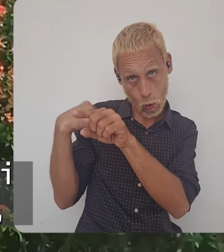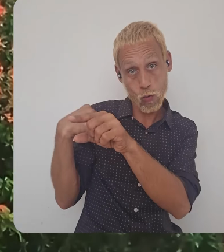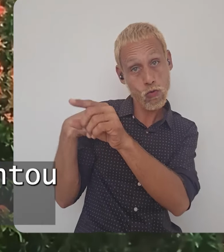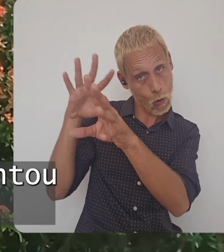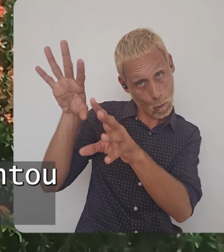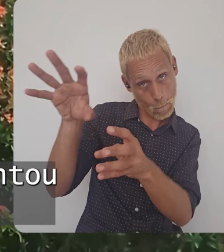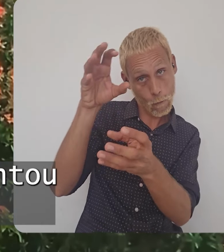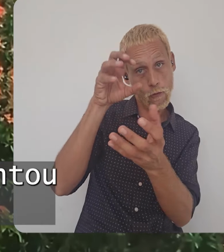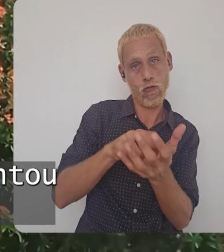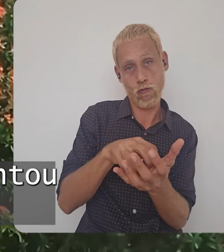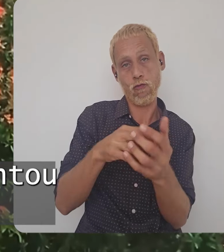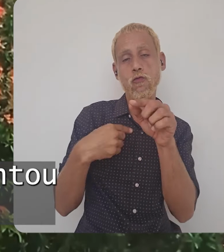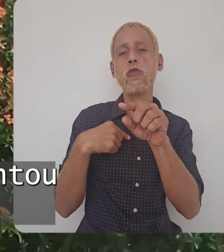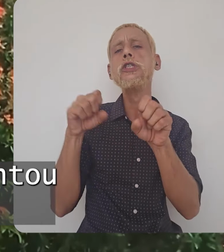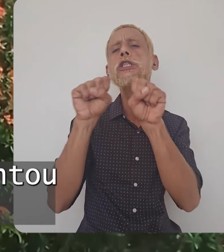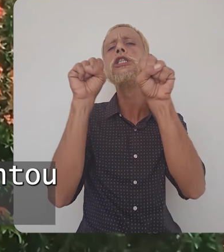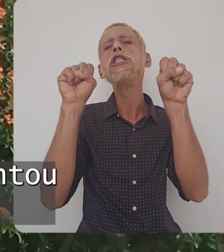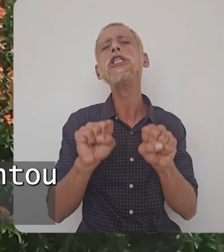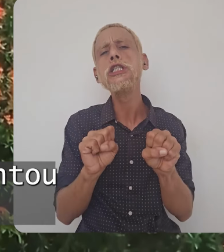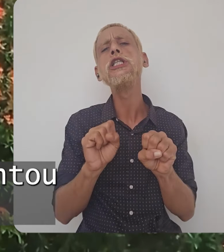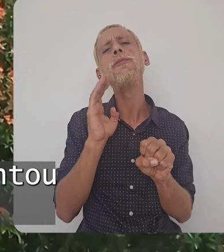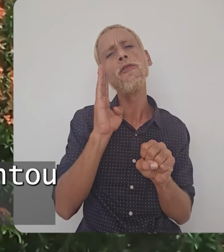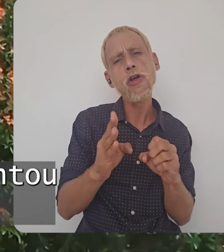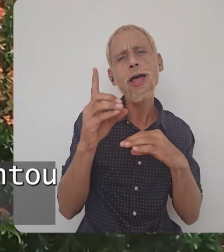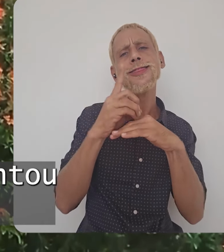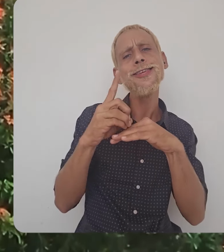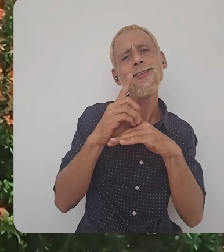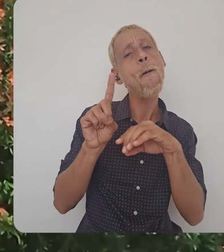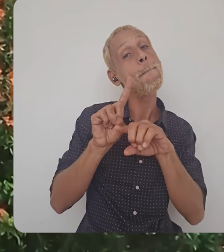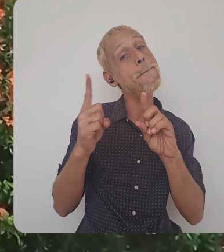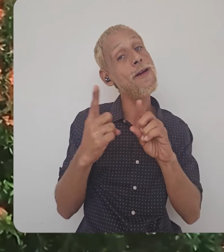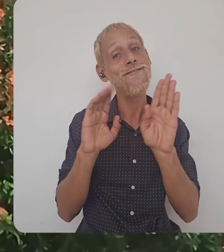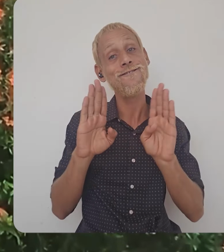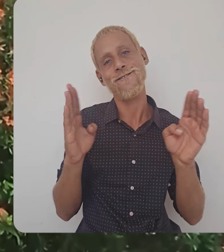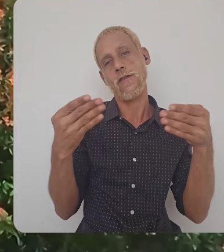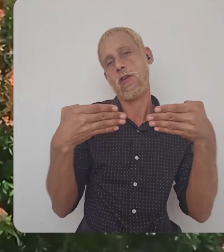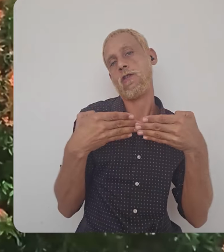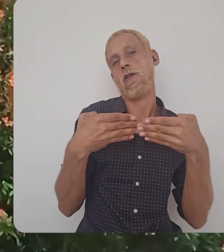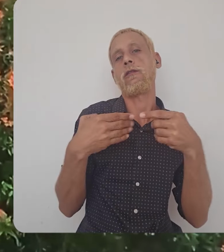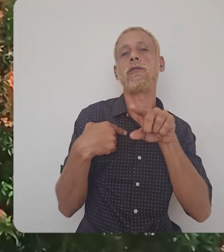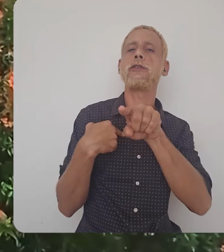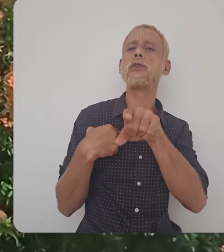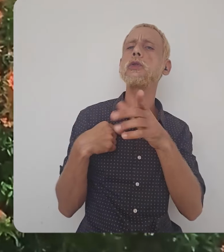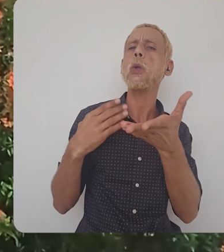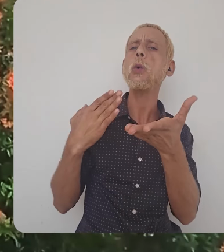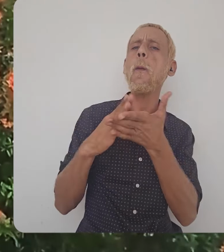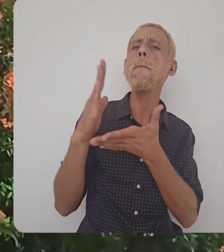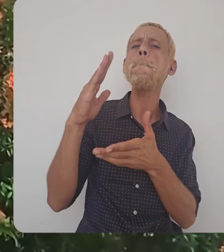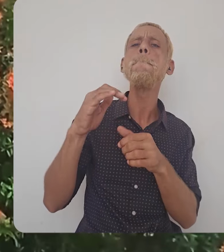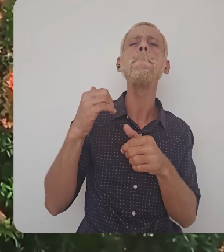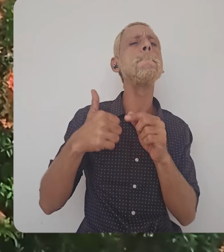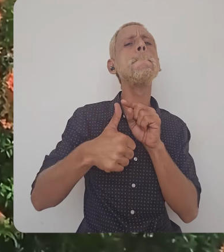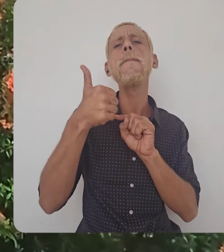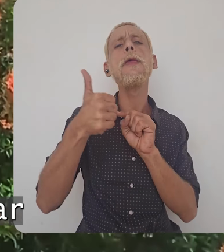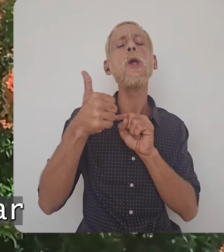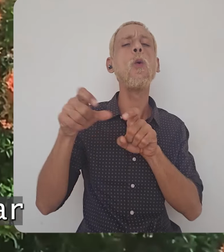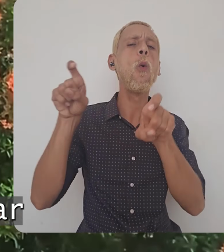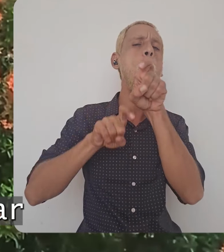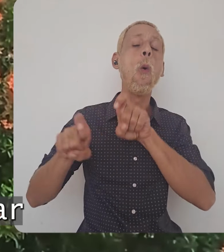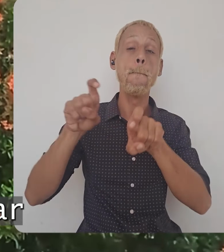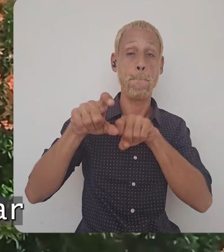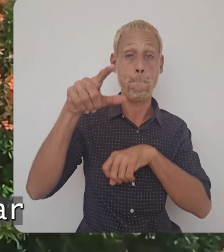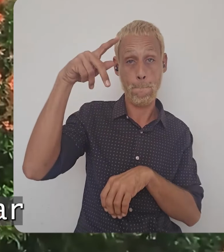de São Paulo. Então foi um sistema que a Folha aposentou e o Diário reaproveitou. E era um sistema já digital, mas era um sistema fechado. E